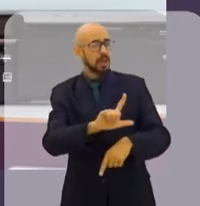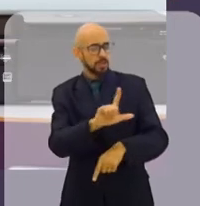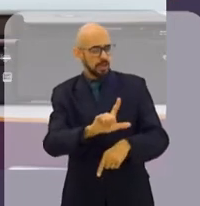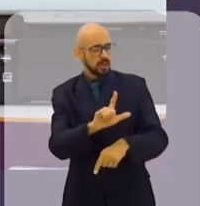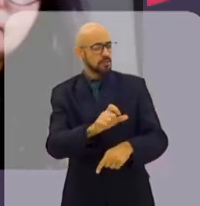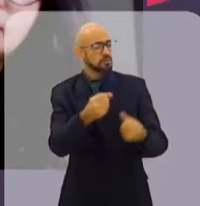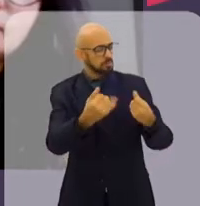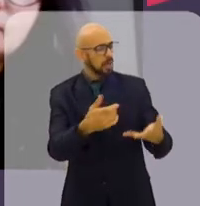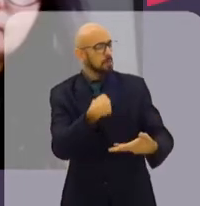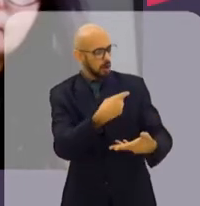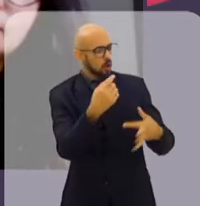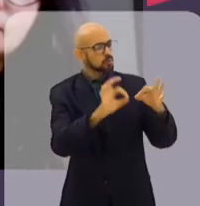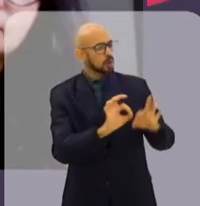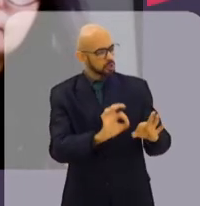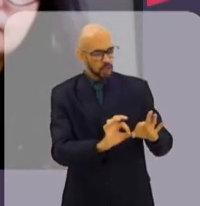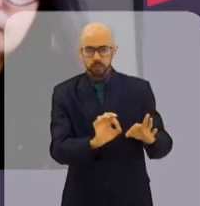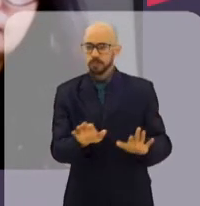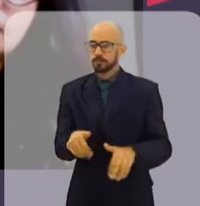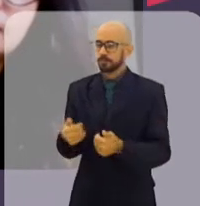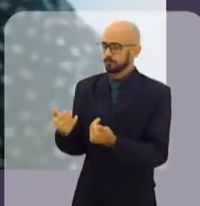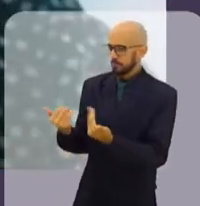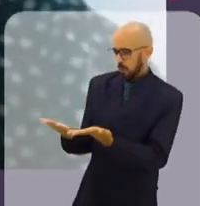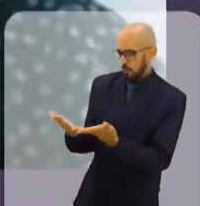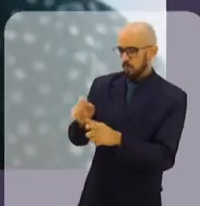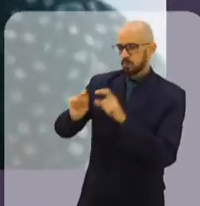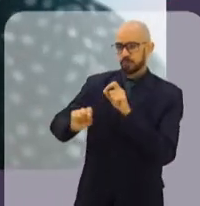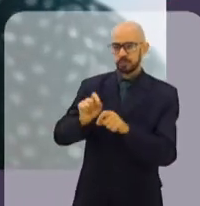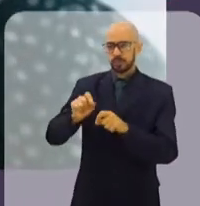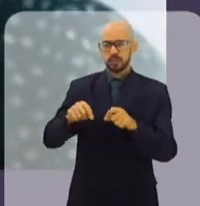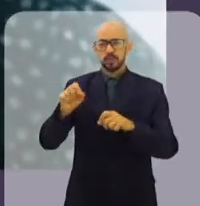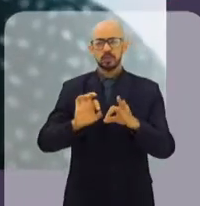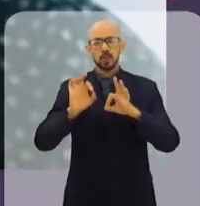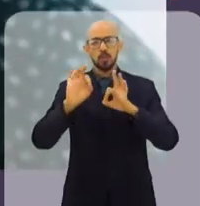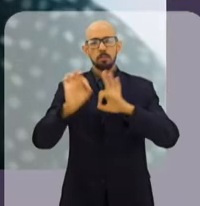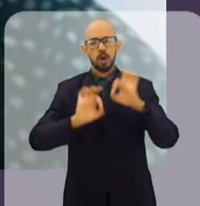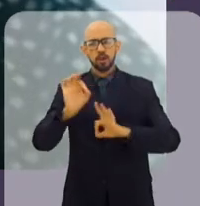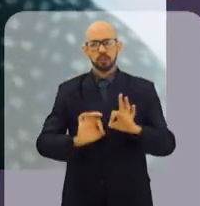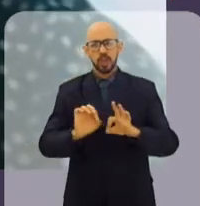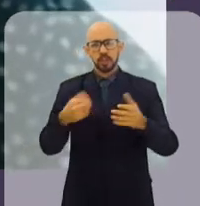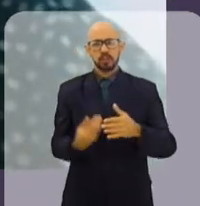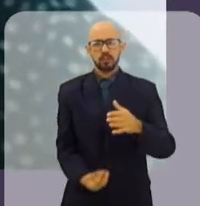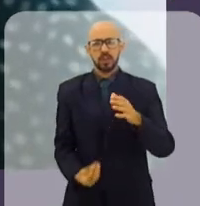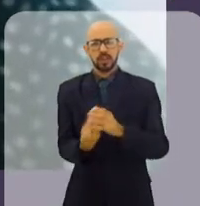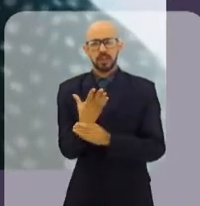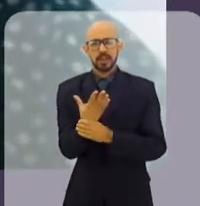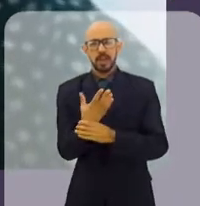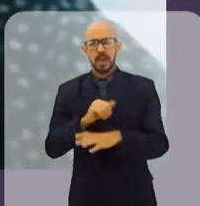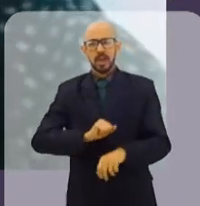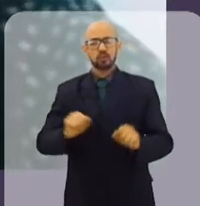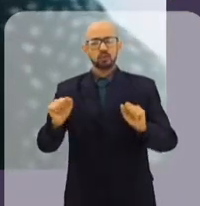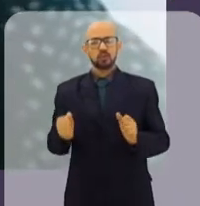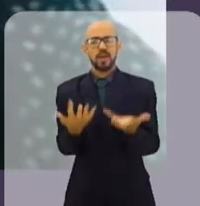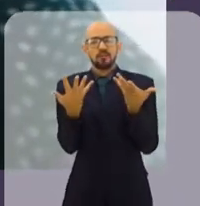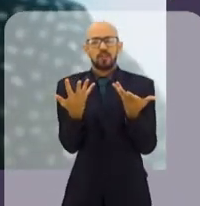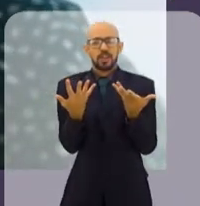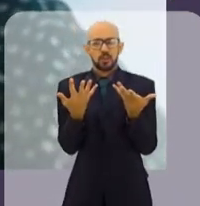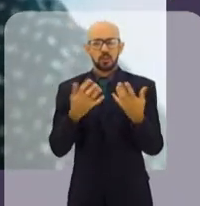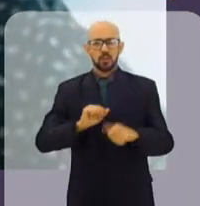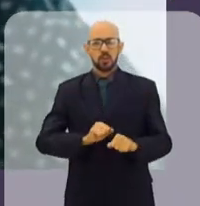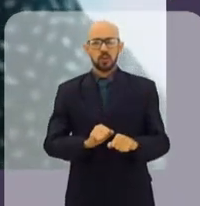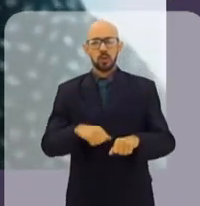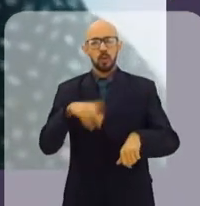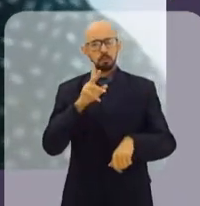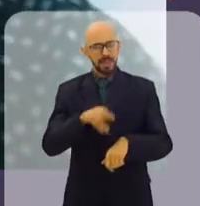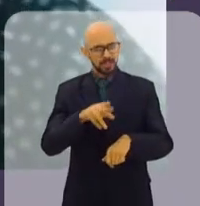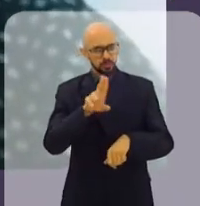a proposta desse projeto. Bom, o projeto República Preta, ele nasceu de um evento que também teve o